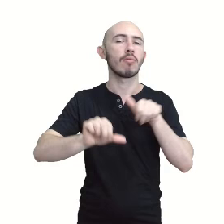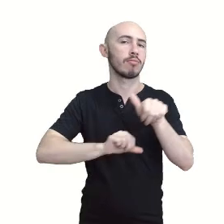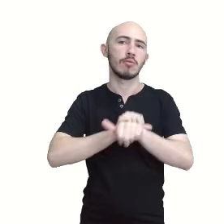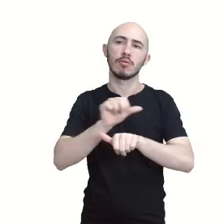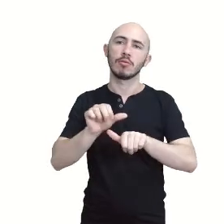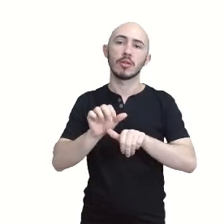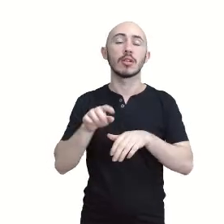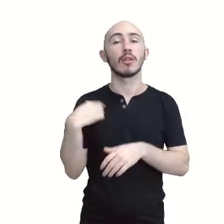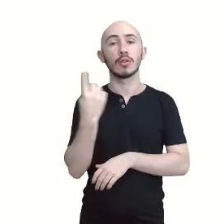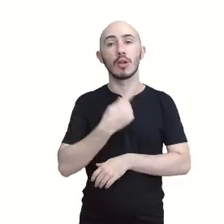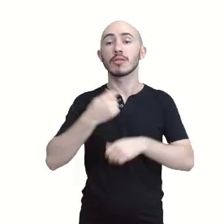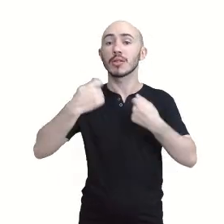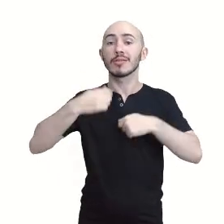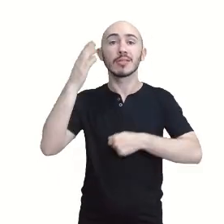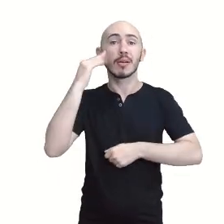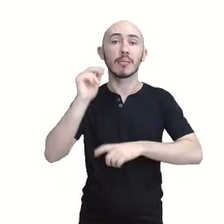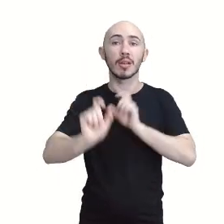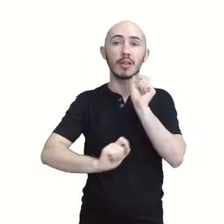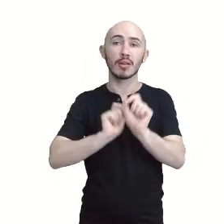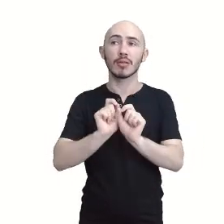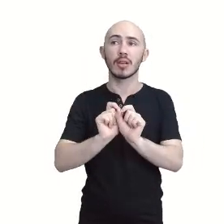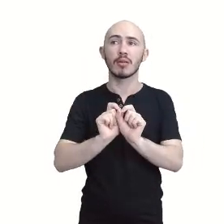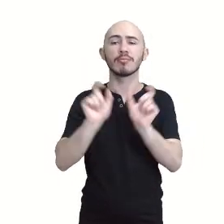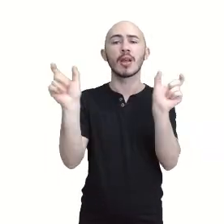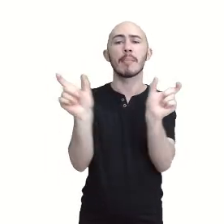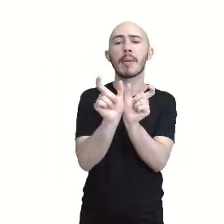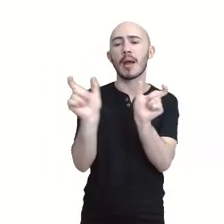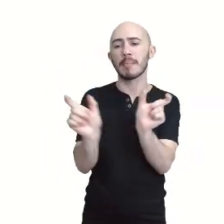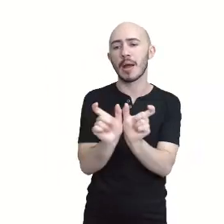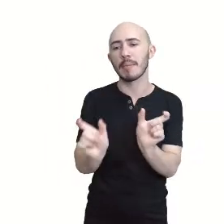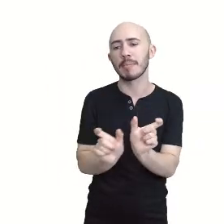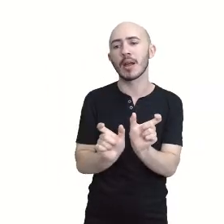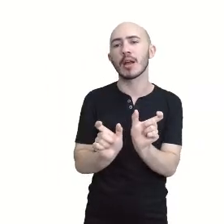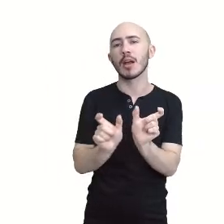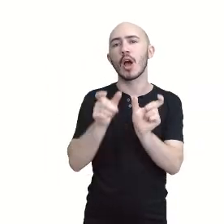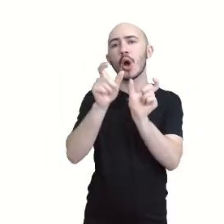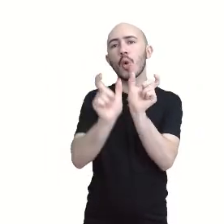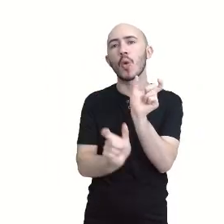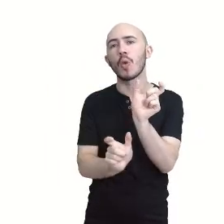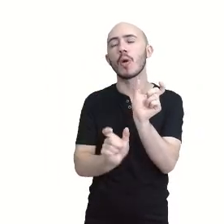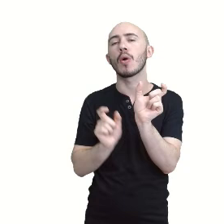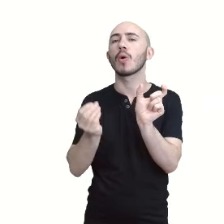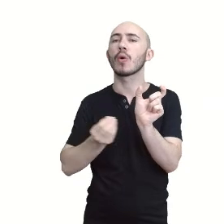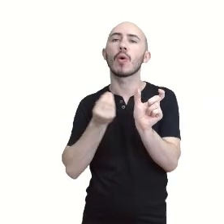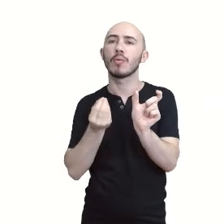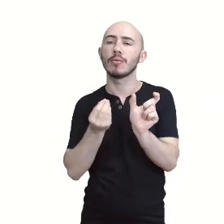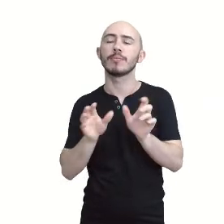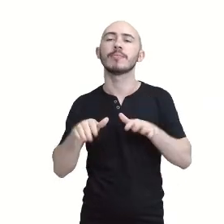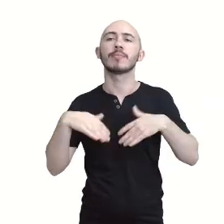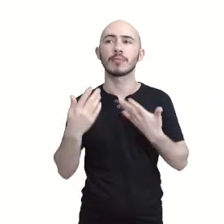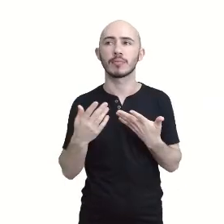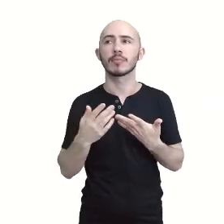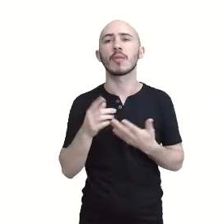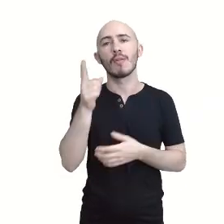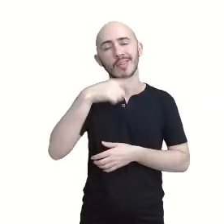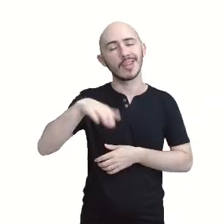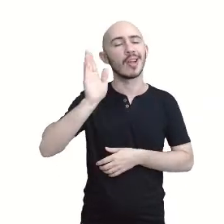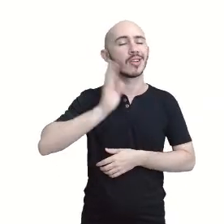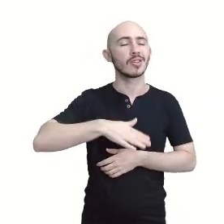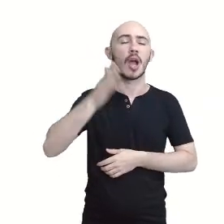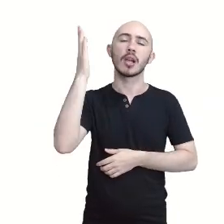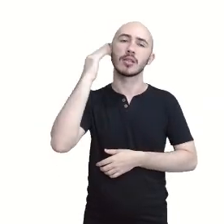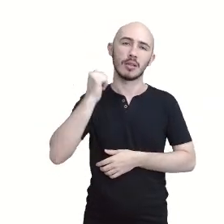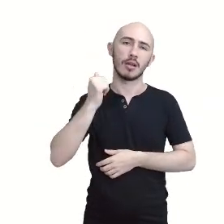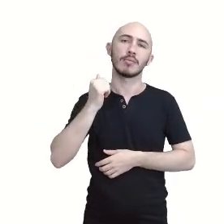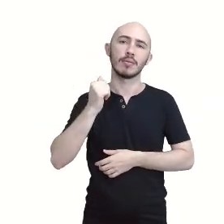preciso saber? O que é do lado de quem? E está na cabeça de vocês assim, bem automático. I am, you are, he is, she is, it is, we are, you